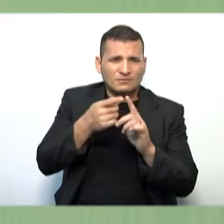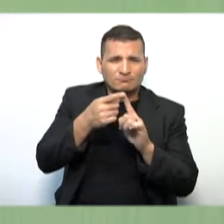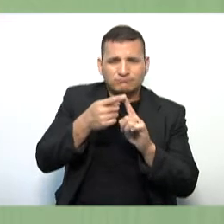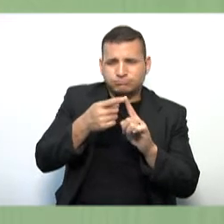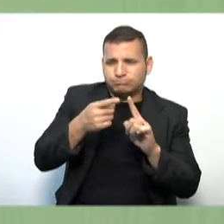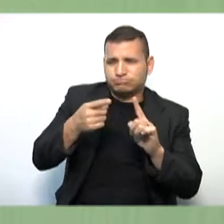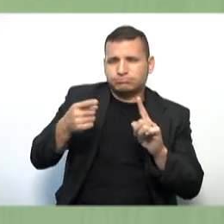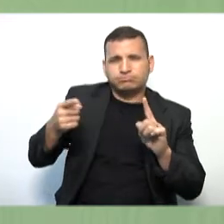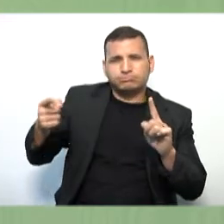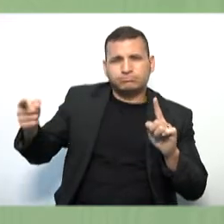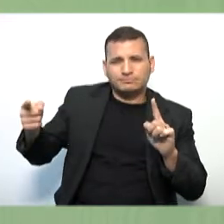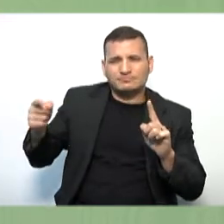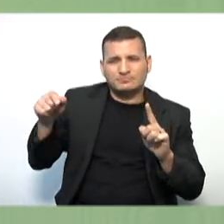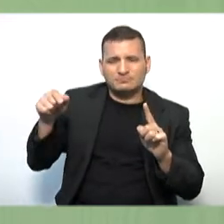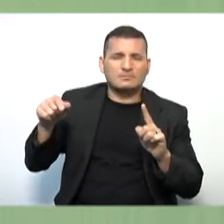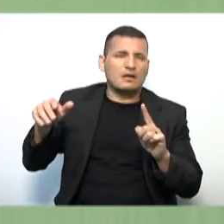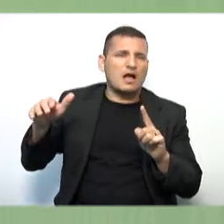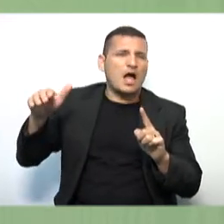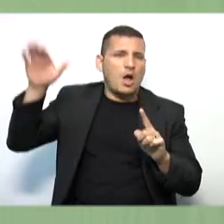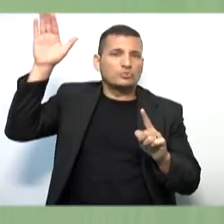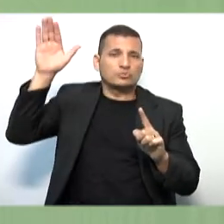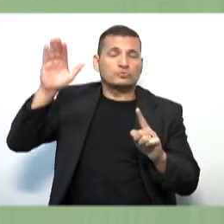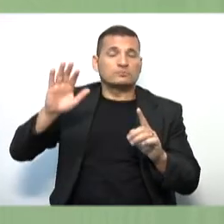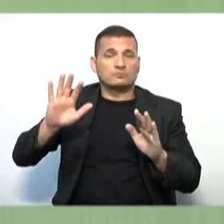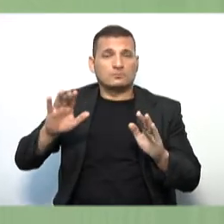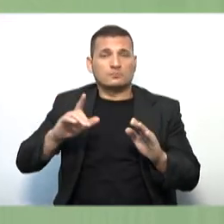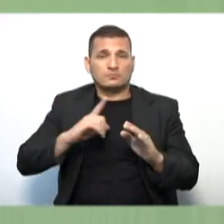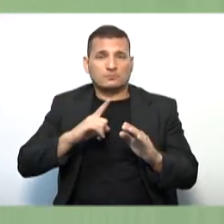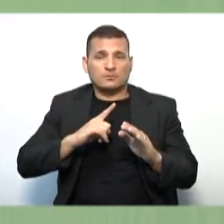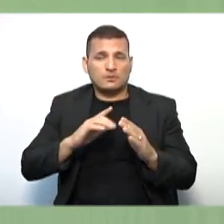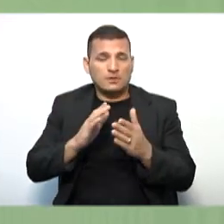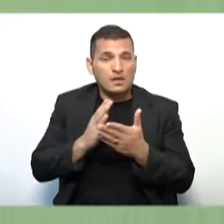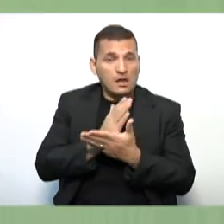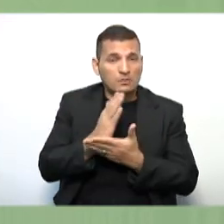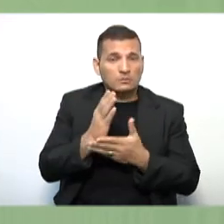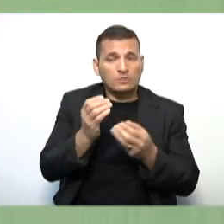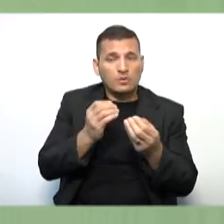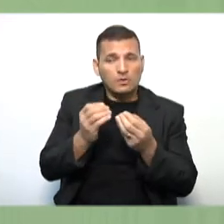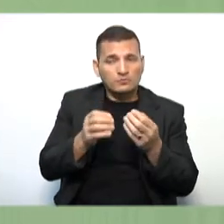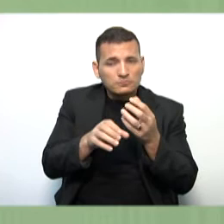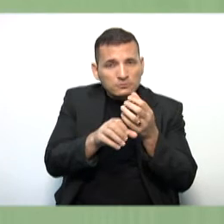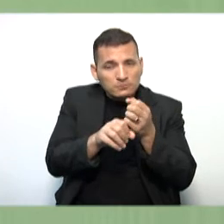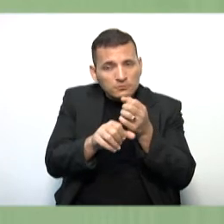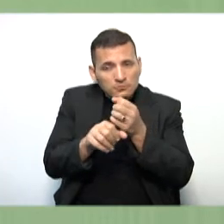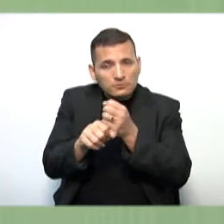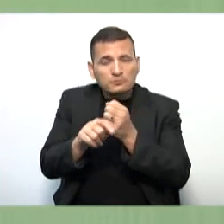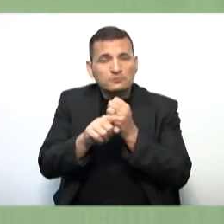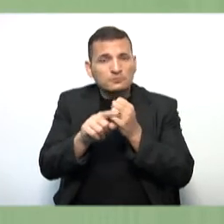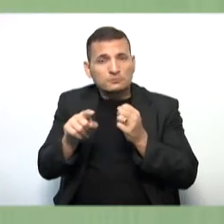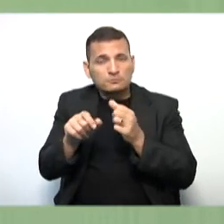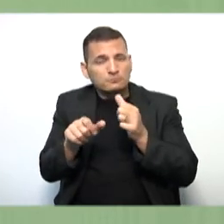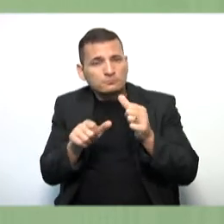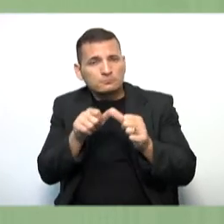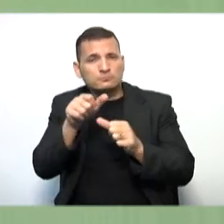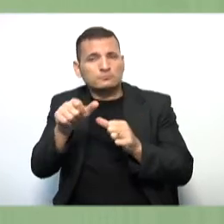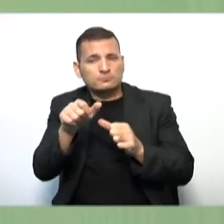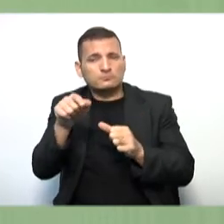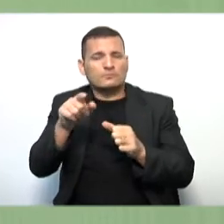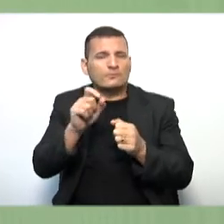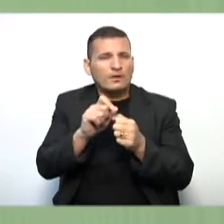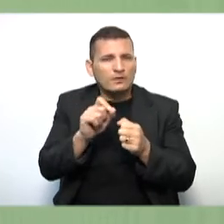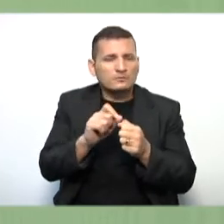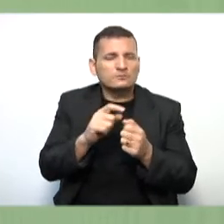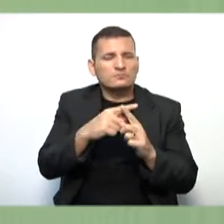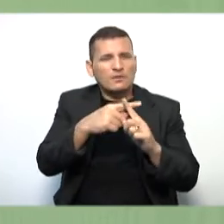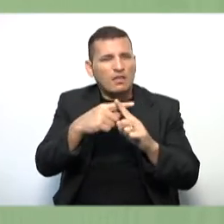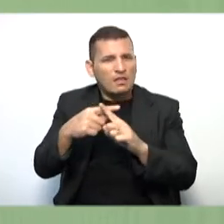professor? Exatamente. E aí nós temos as nossas medidas que quantificam isso daí, né? Que fazem multiplicações,